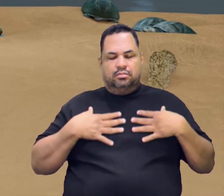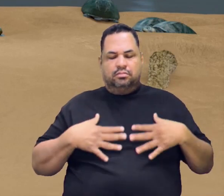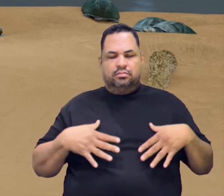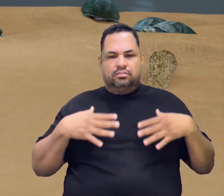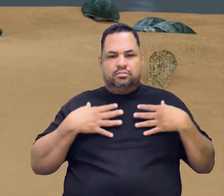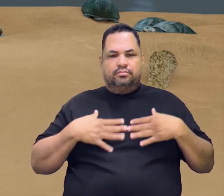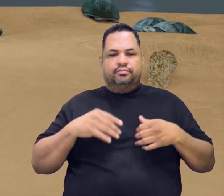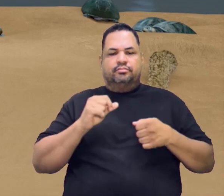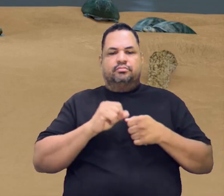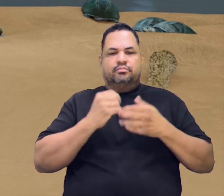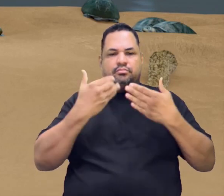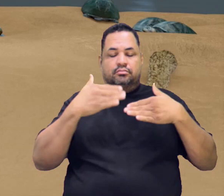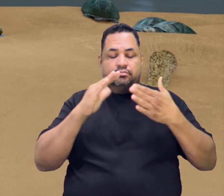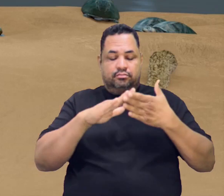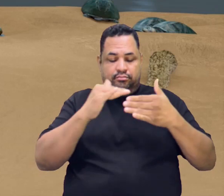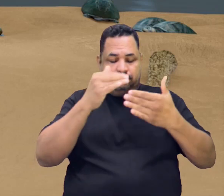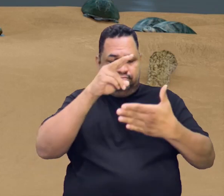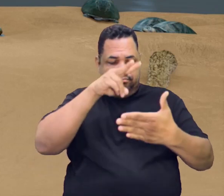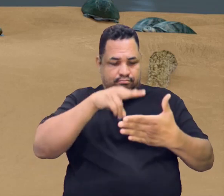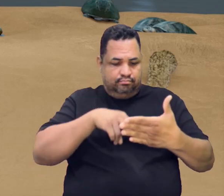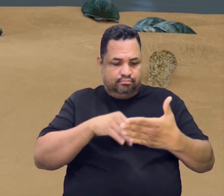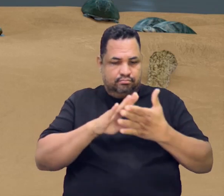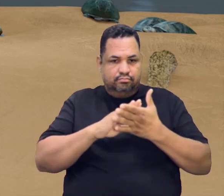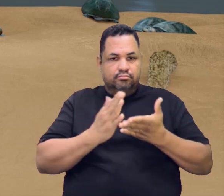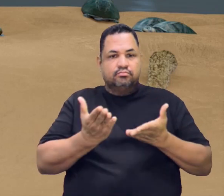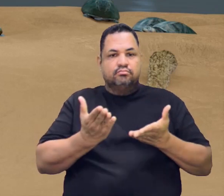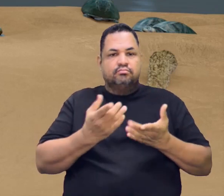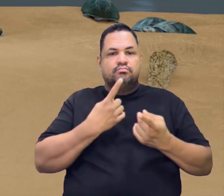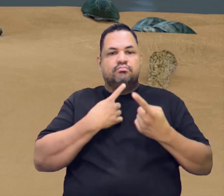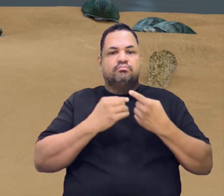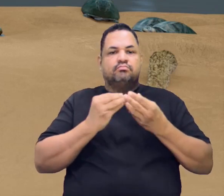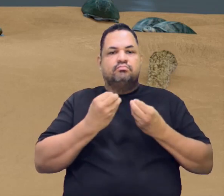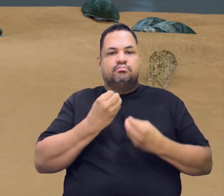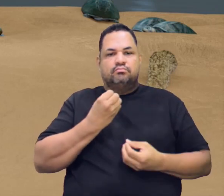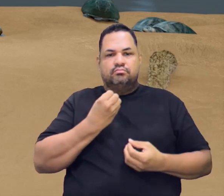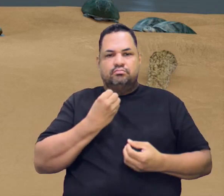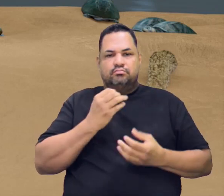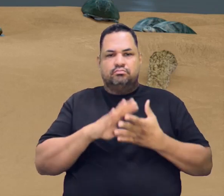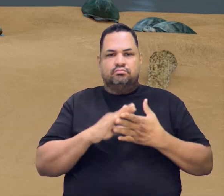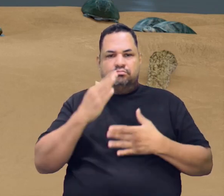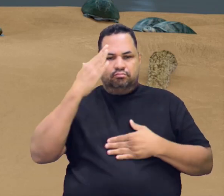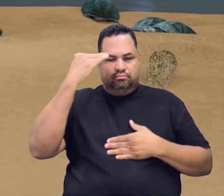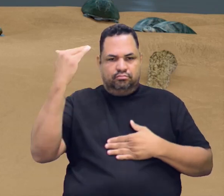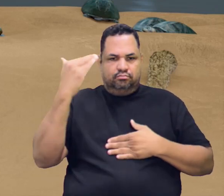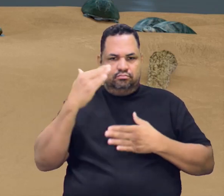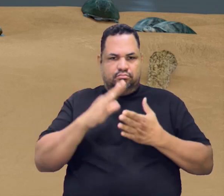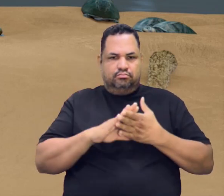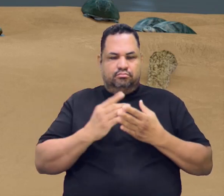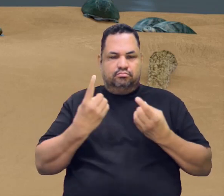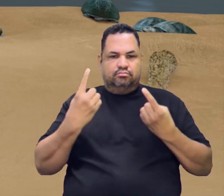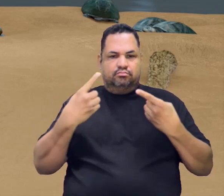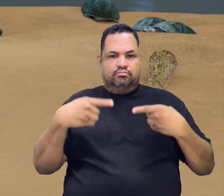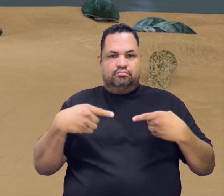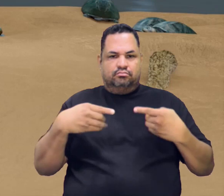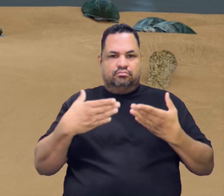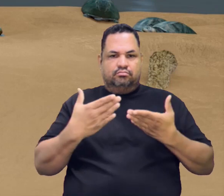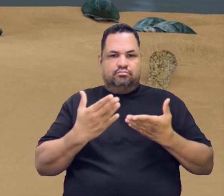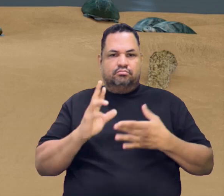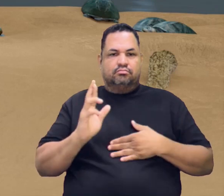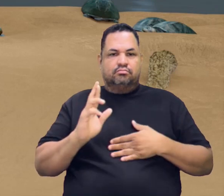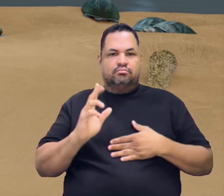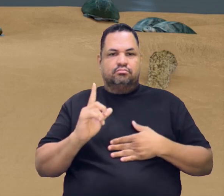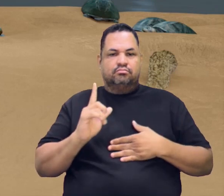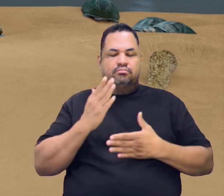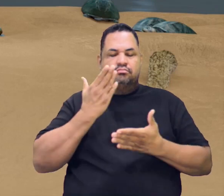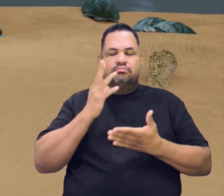Relaxe, faça uma prova com atenção e eu só desejo para vocês sucesso. Sorte a gente deseja para